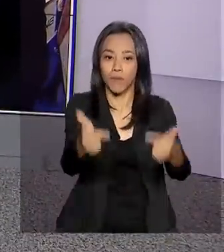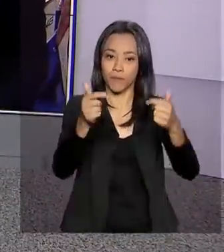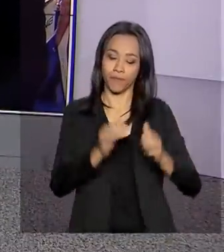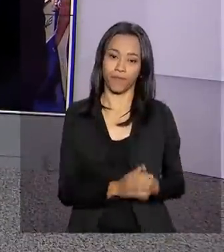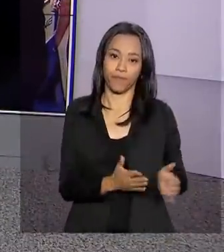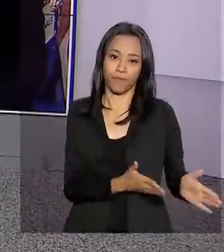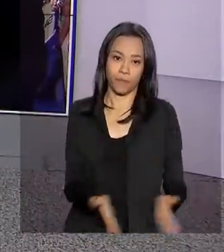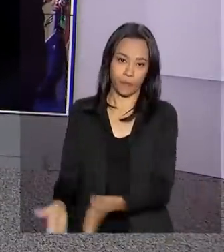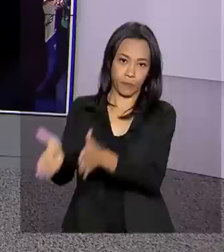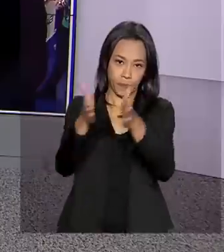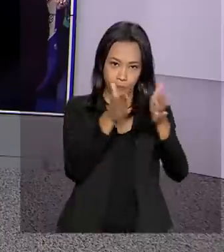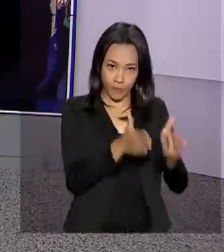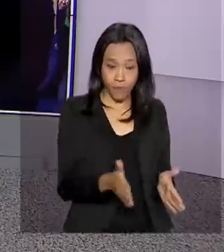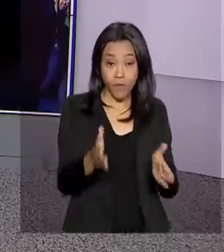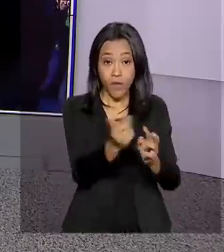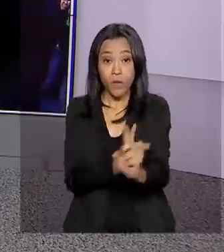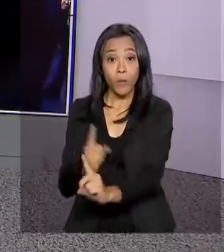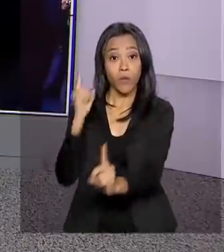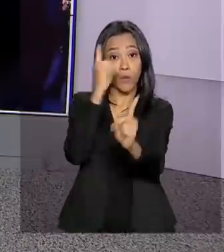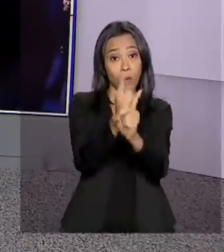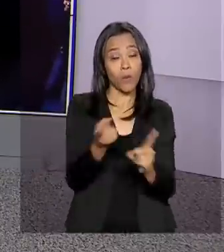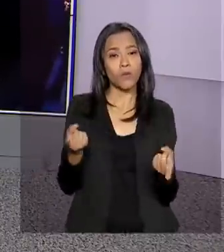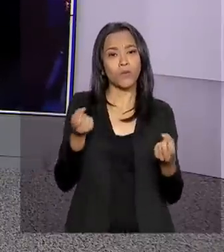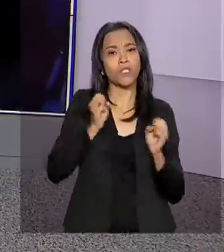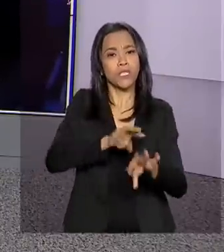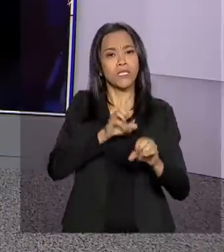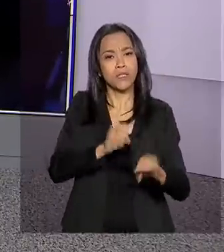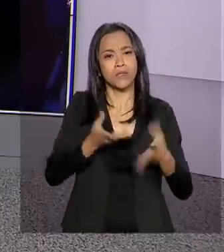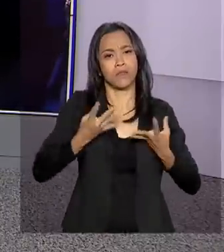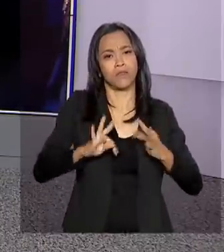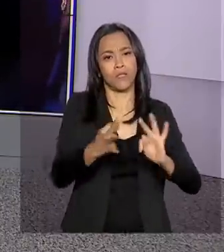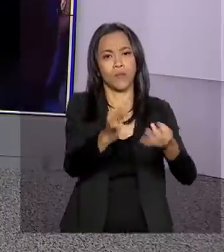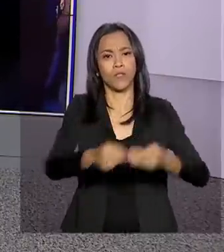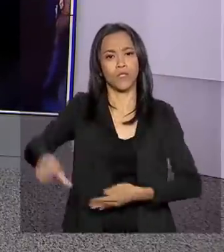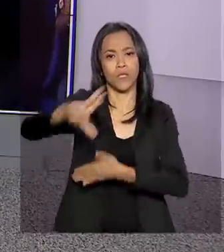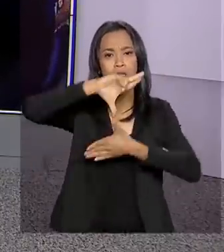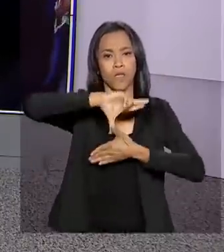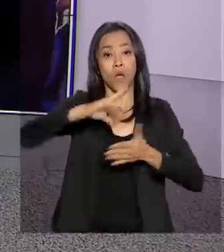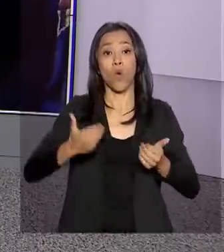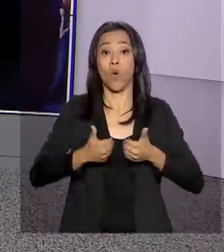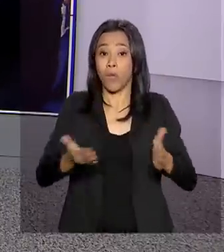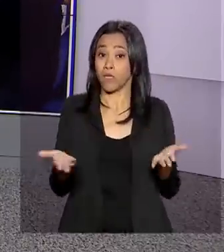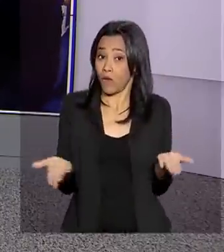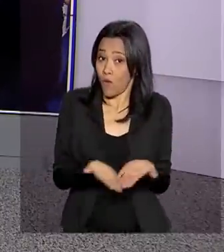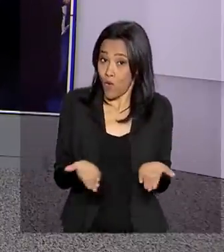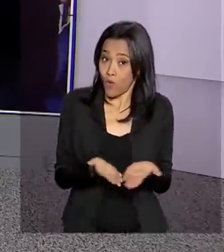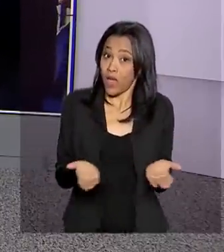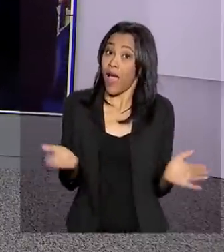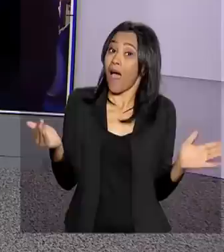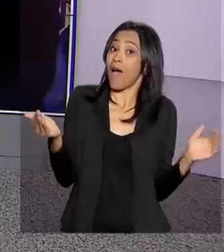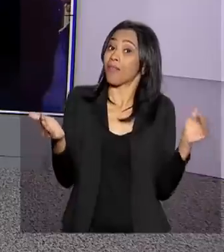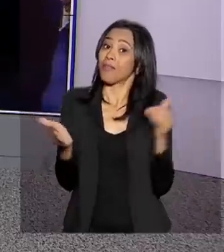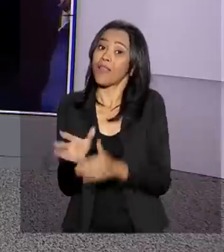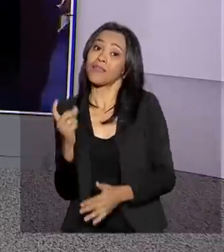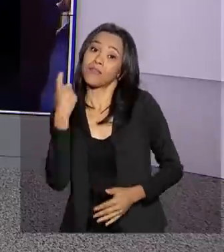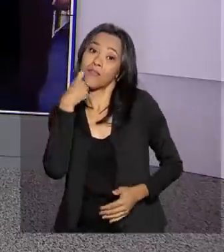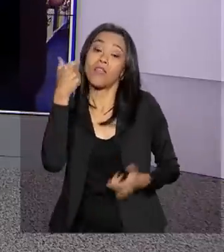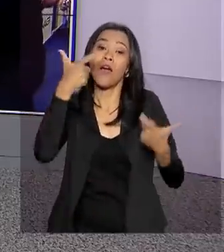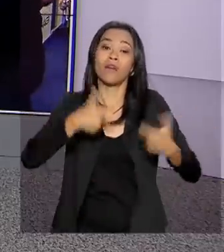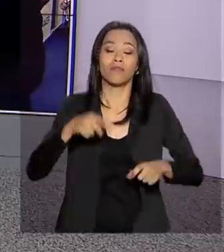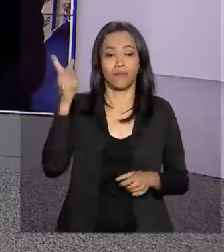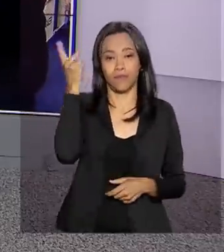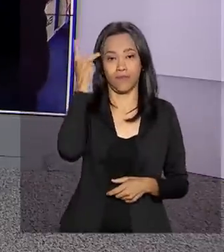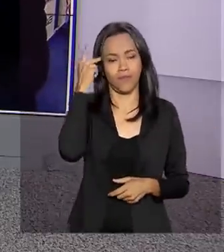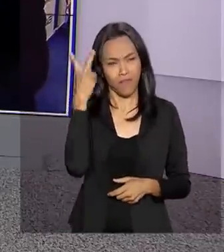o maior evento de educação e tecnologia da américa latina começa hoje e vai até sexta-feira em são paulo é bete do carro vamos então até lá